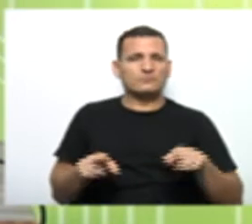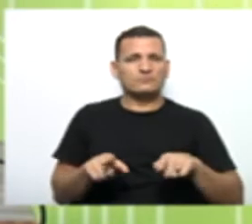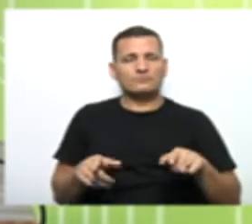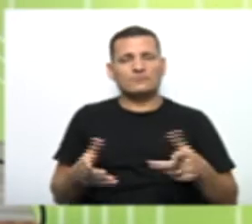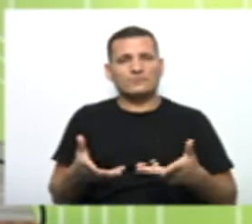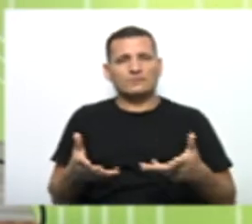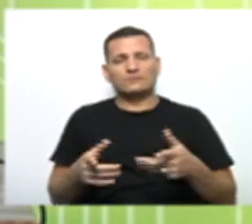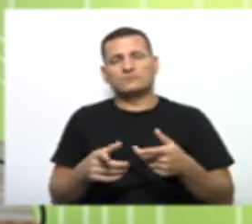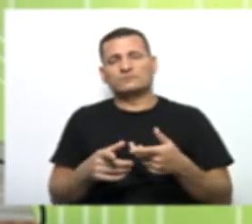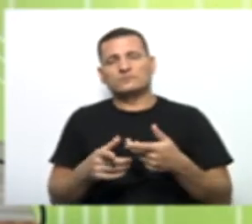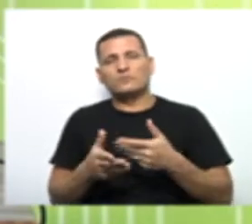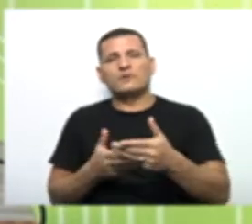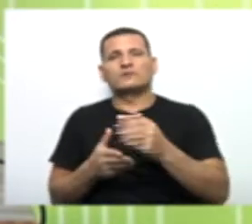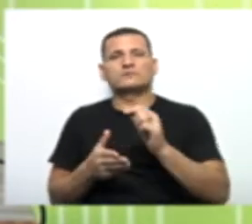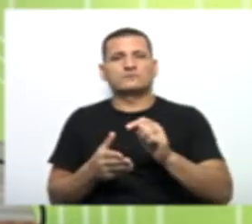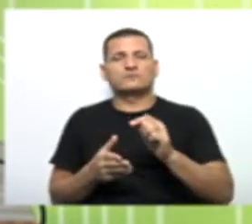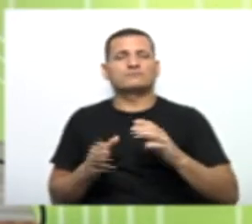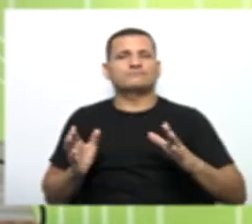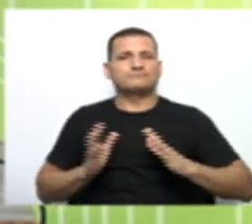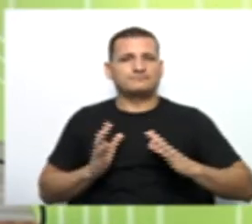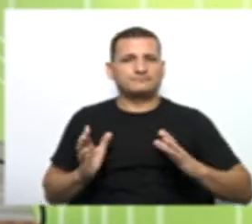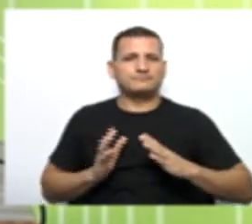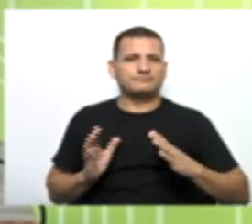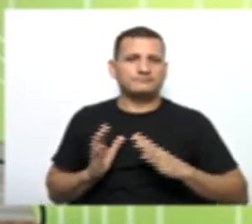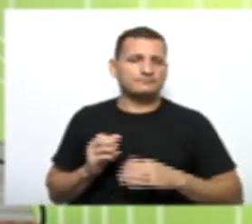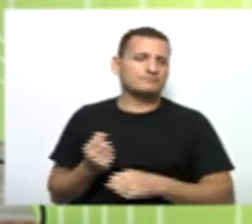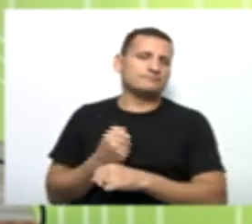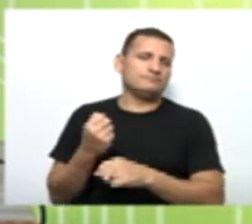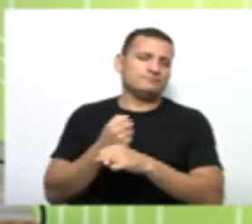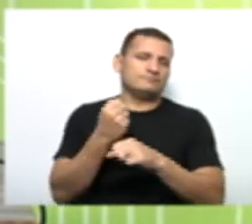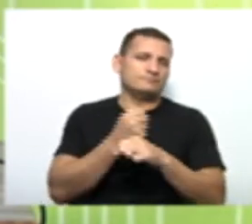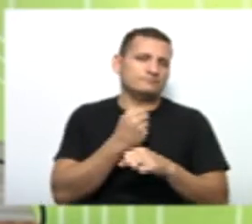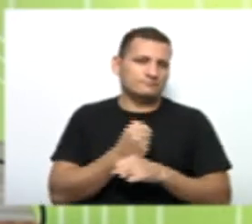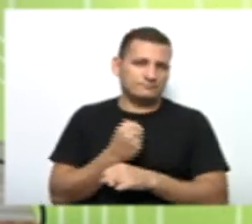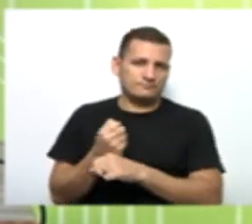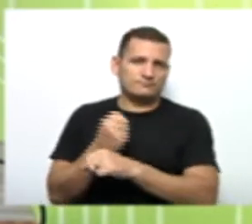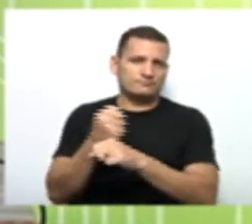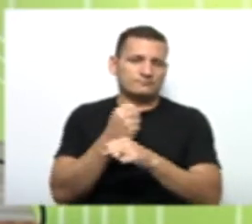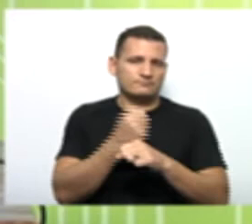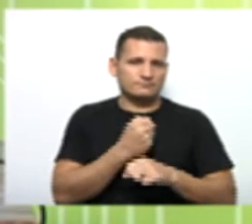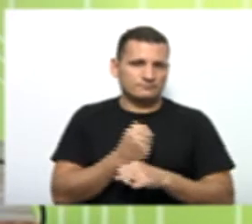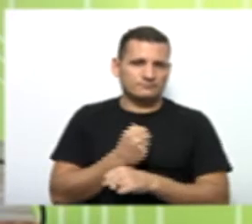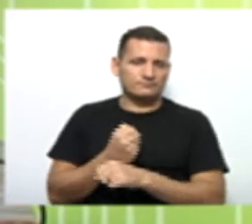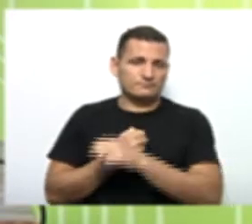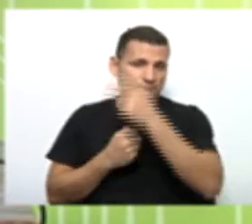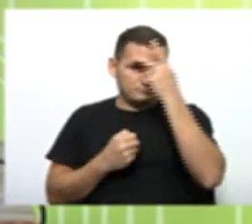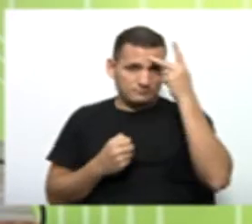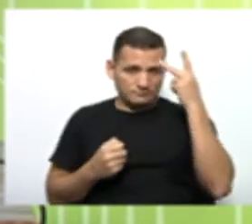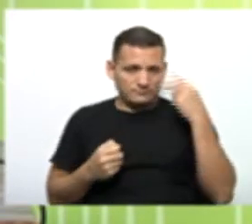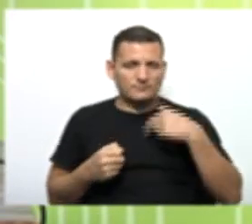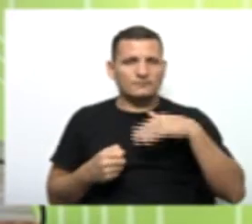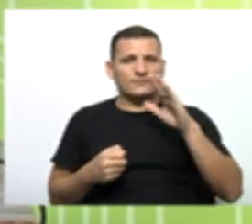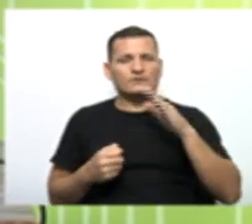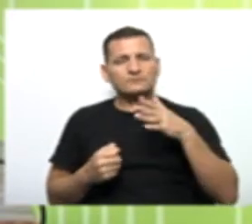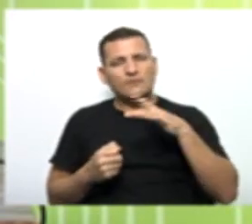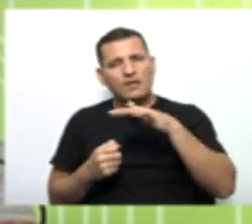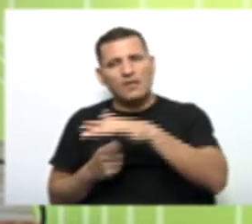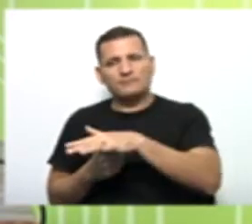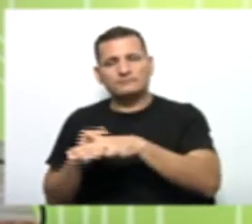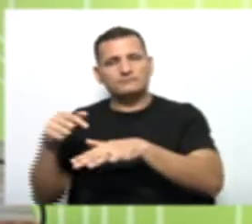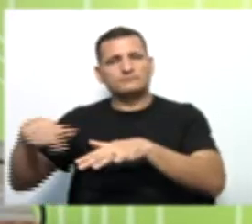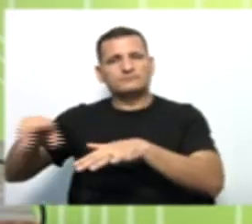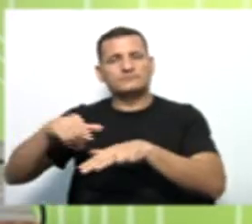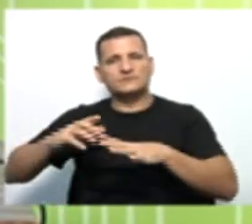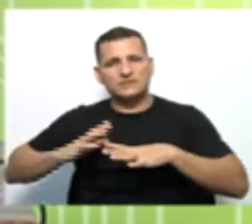da urbanização. As pessoas agora começam a viver muito mais em cidades do que no campo. Até o período da